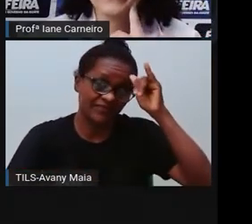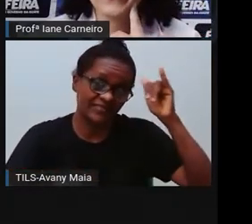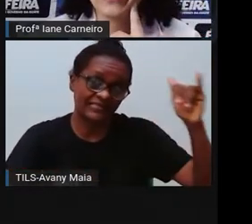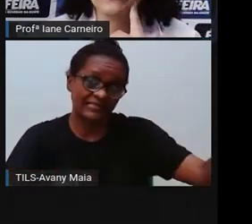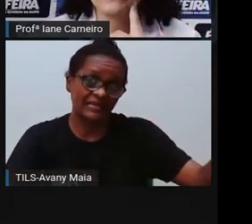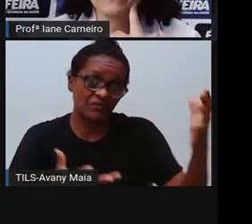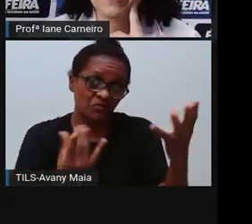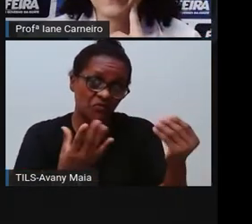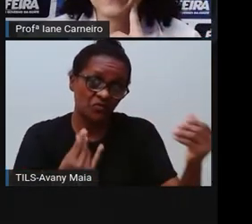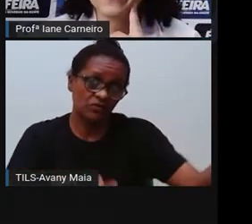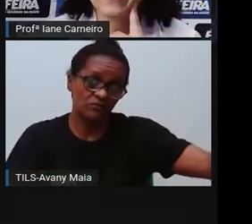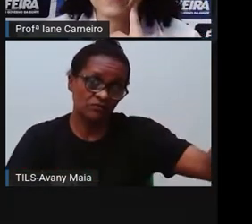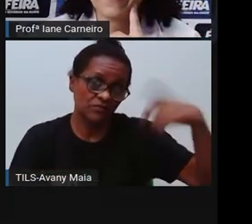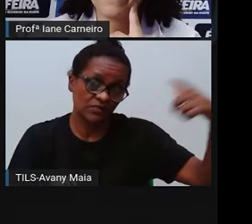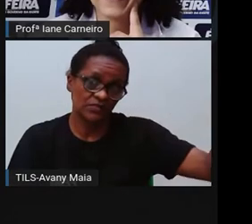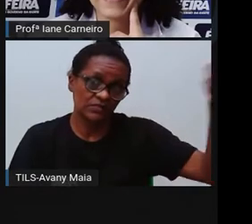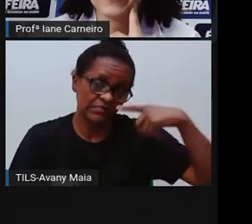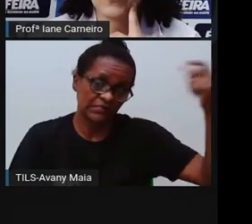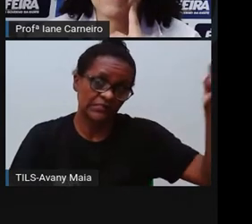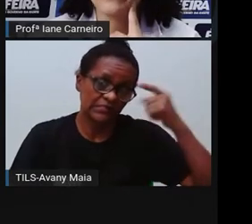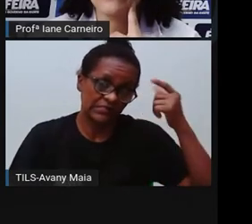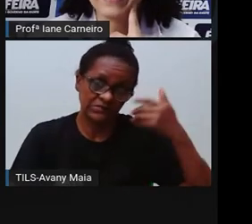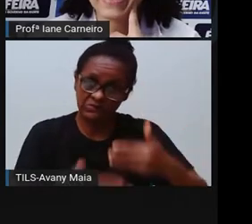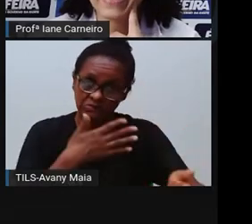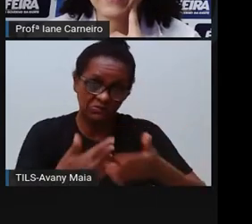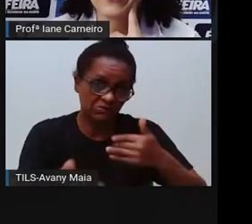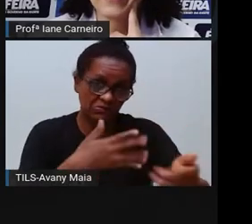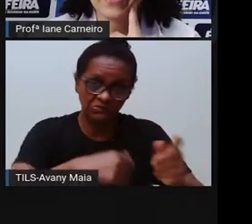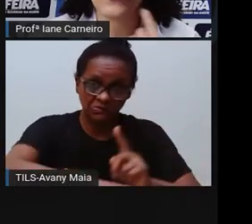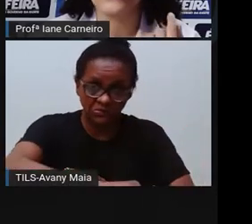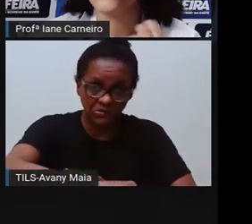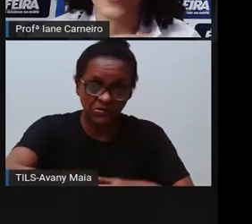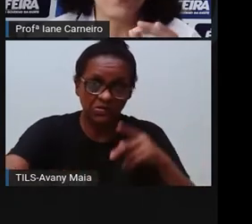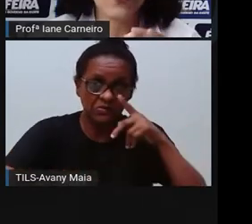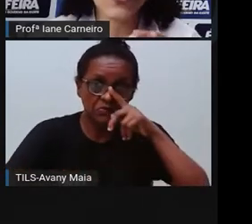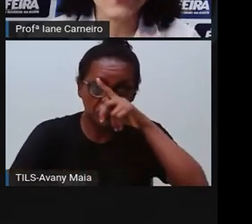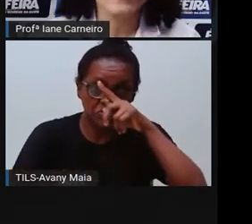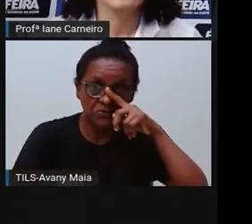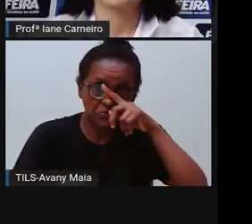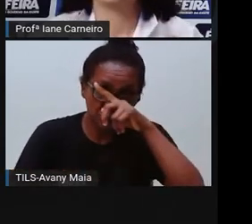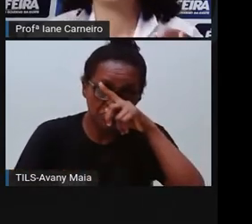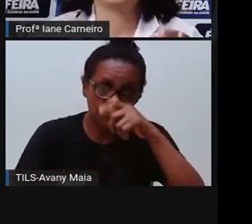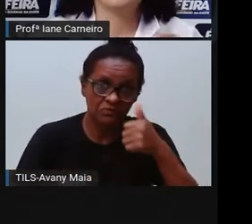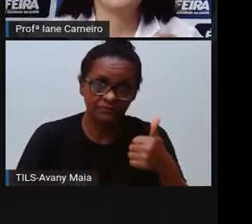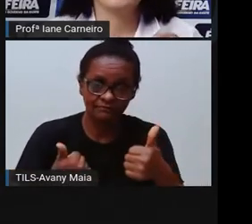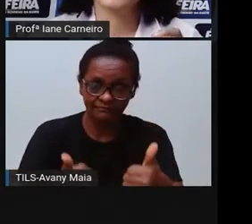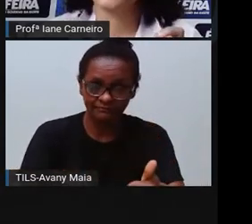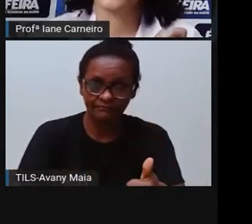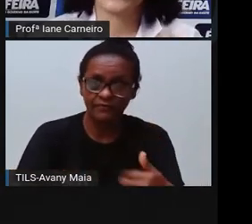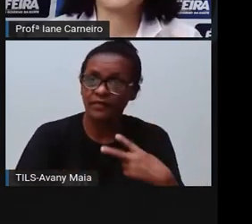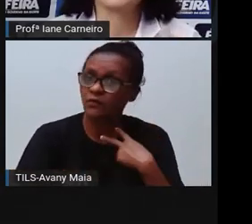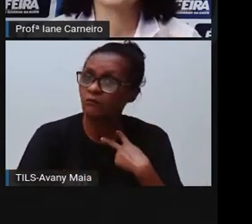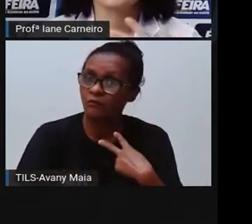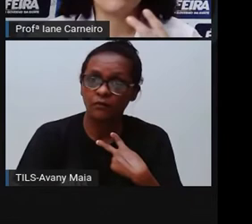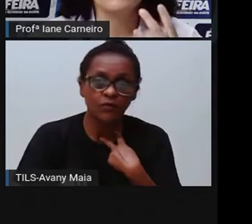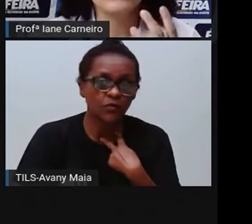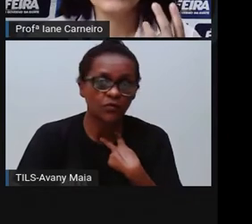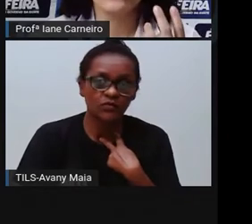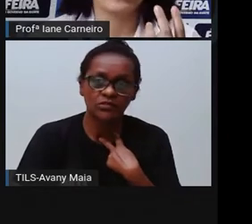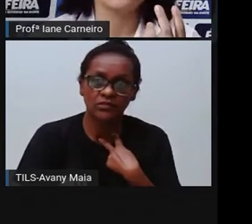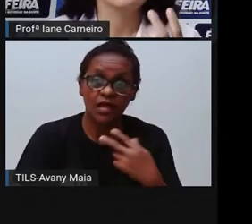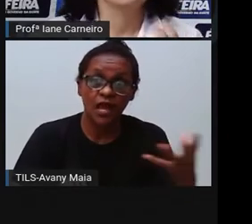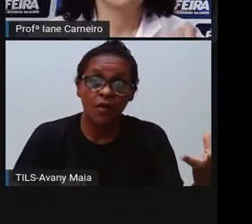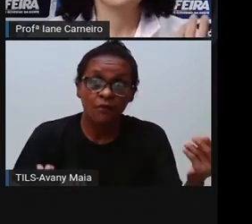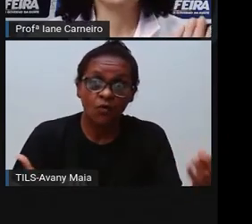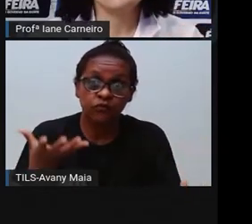que quando tem gente que vai para piscina, para praia, tomar banho de mangueira no quintal, que eu já gosto, mas a gente não pode nesse horário, porque o sol está